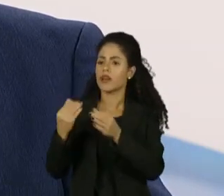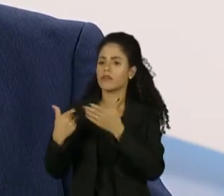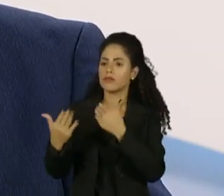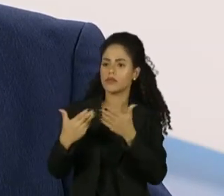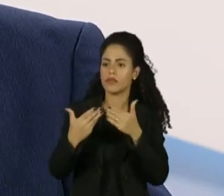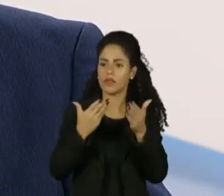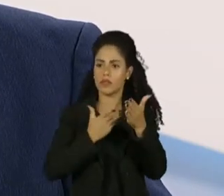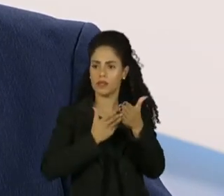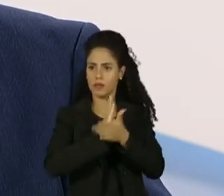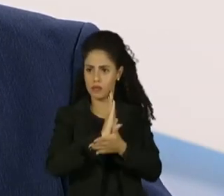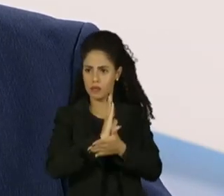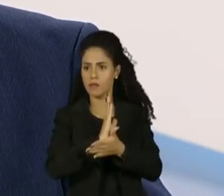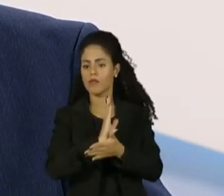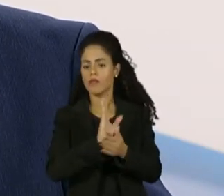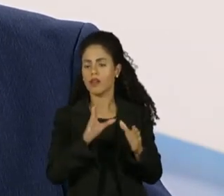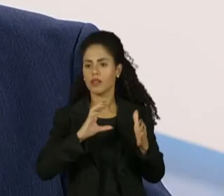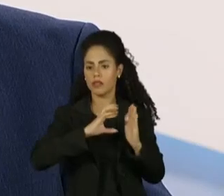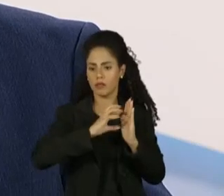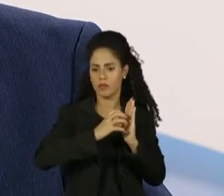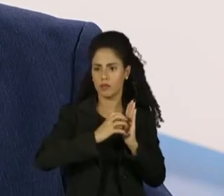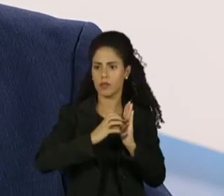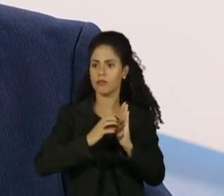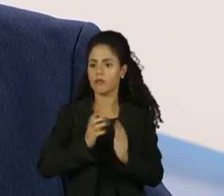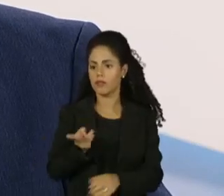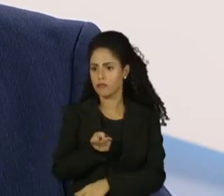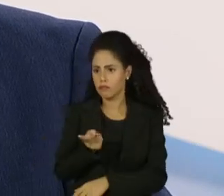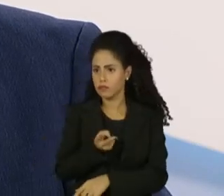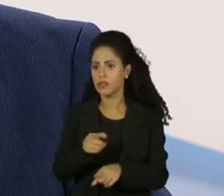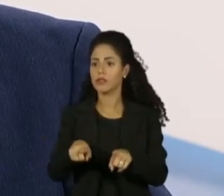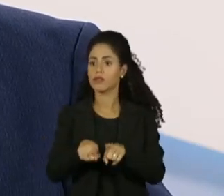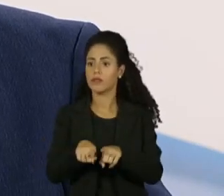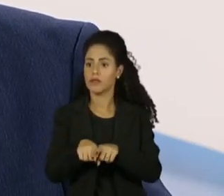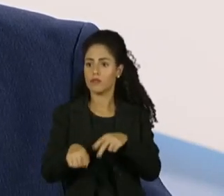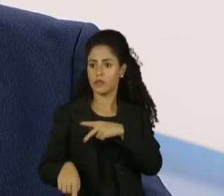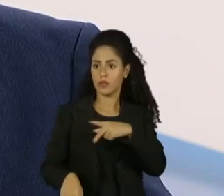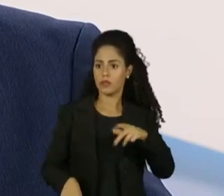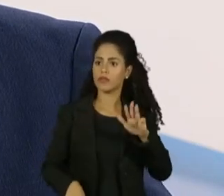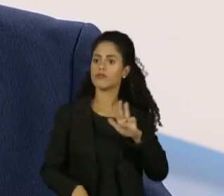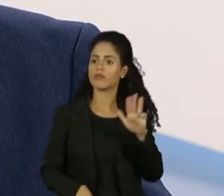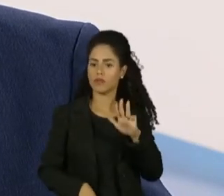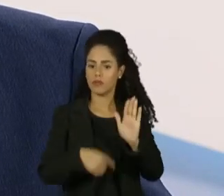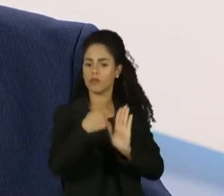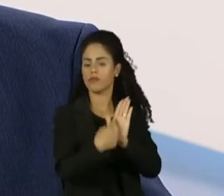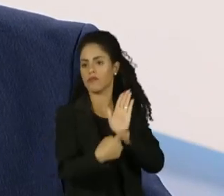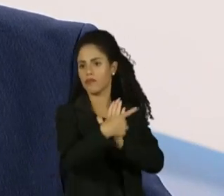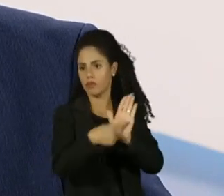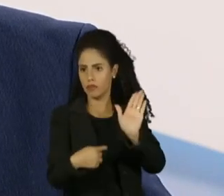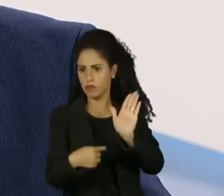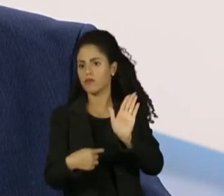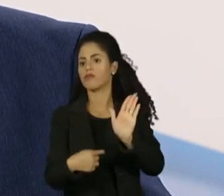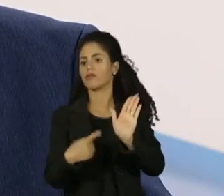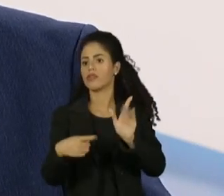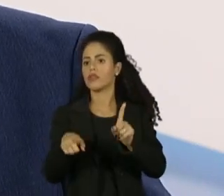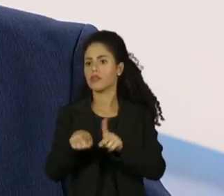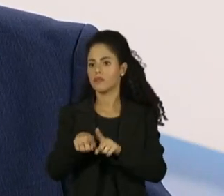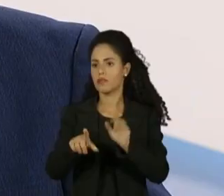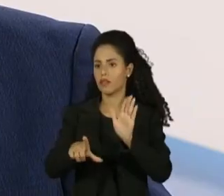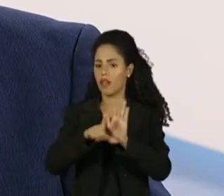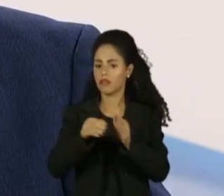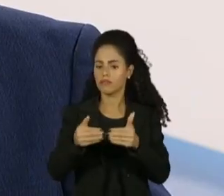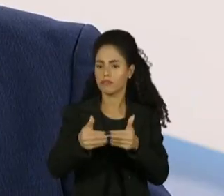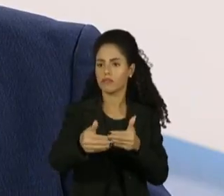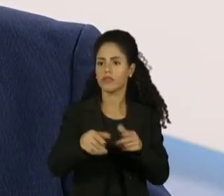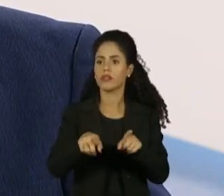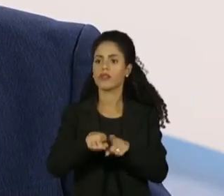e aprovado dentro do parlamento, nas duas casas. O presidente da República opôs um veto, esse veto foi ultrapassado e a lei foi promulgada